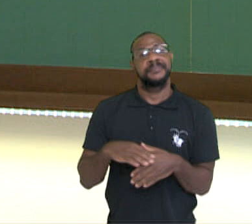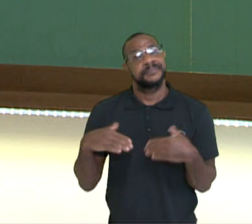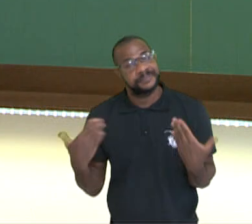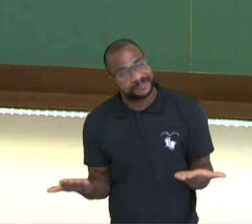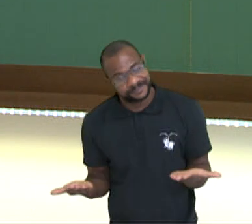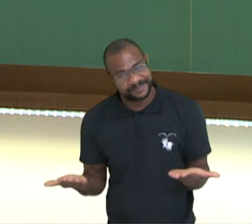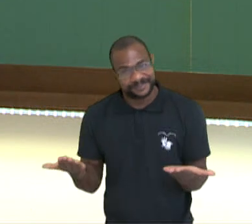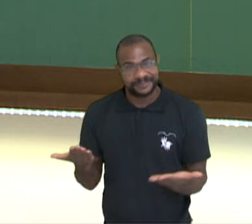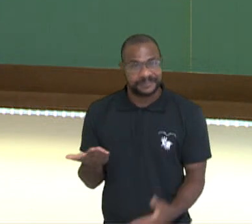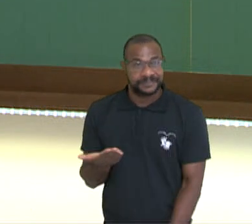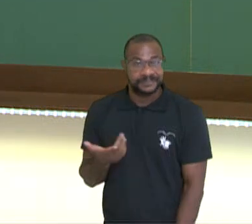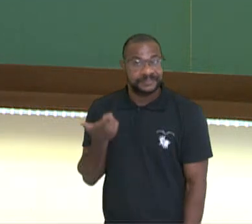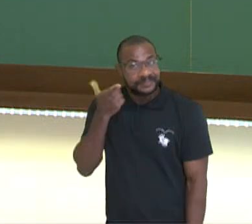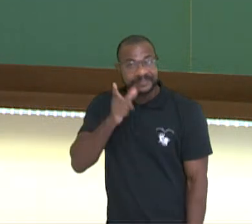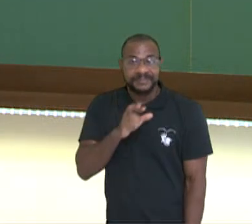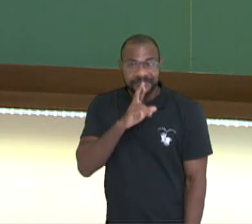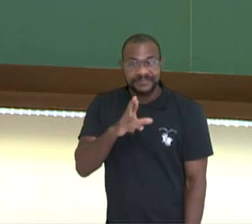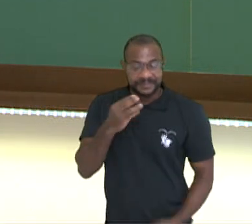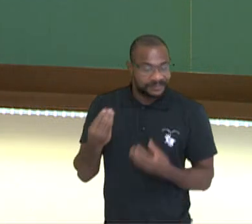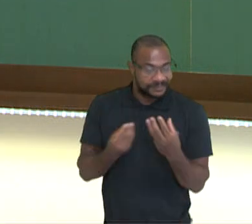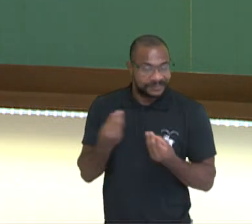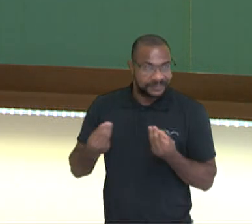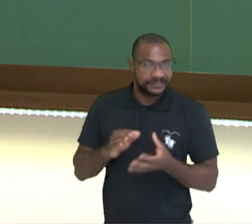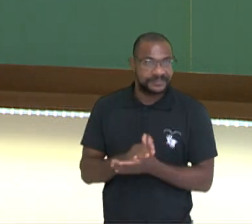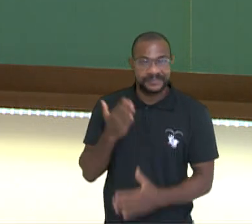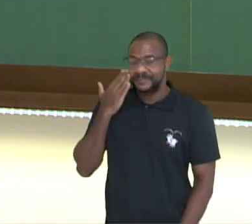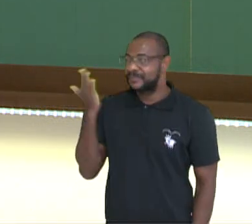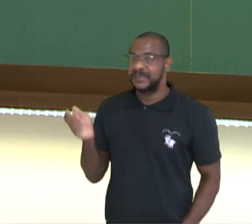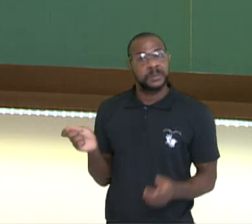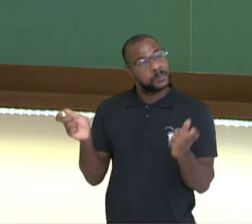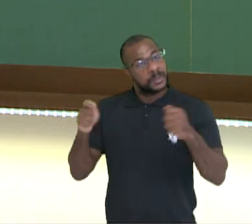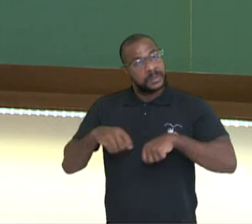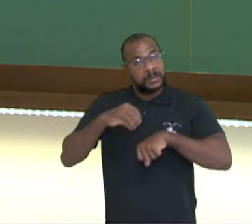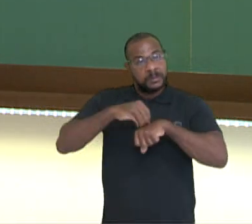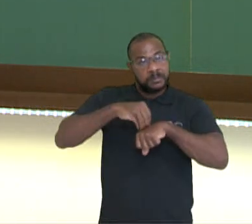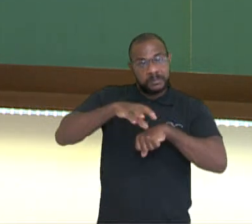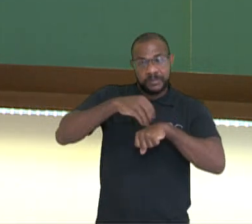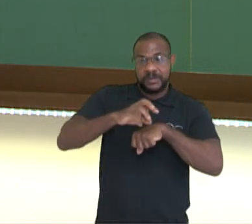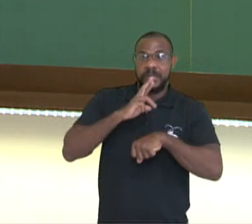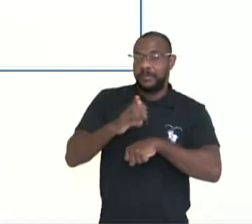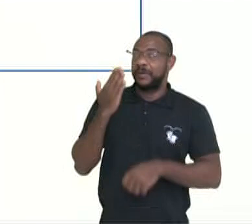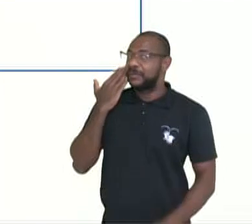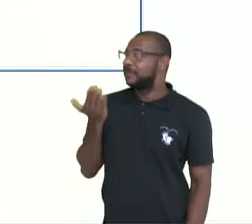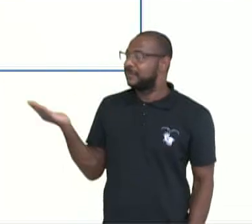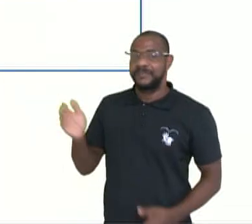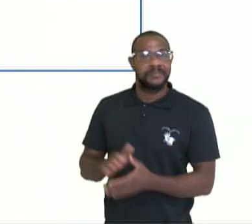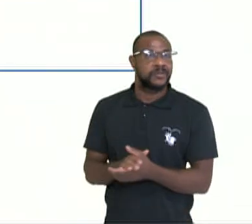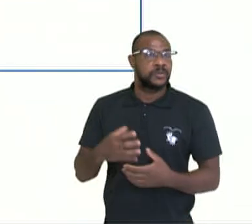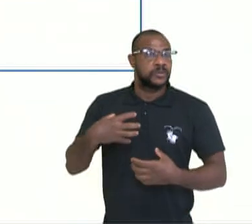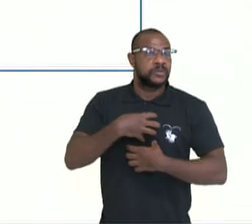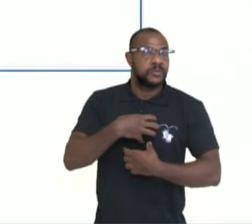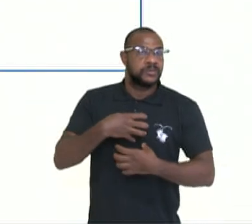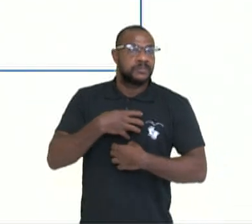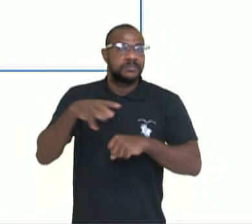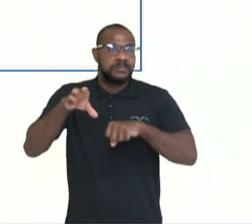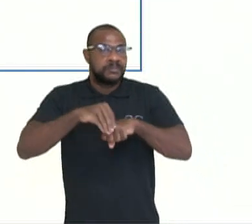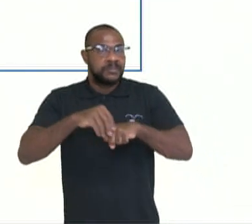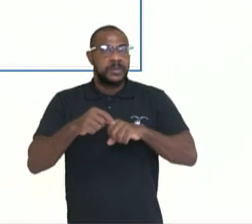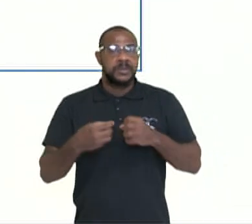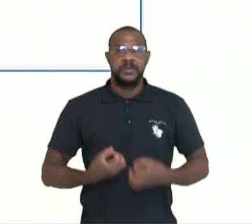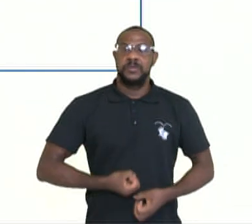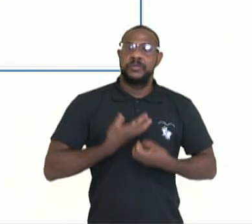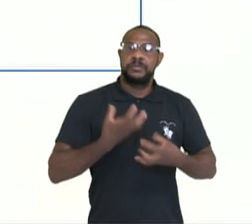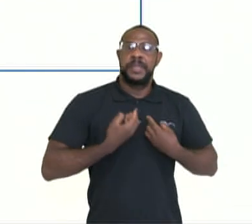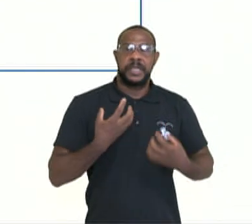Então, estudante, qual foi a resposta que você colocou? Uma possível resposta é essa. Cada forma de conhecimento expressa-se de uma forma diferente e busca responder